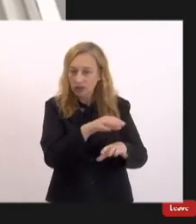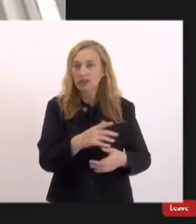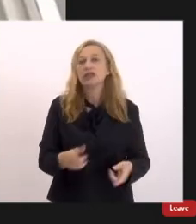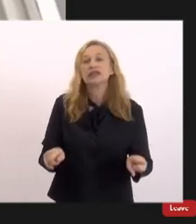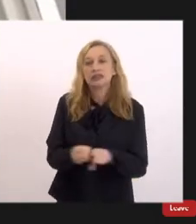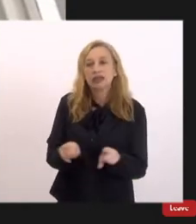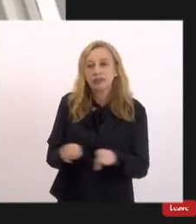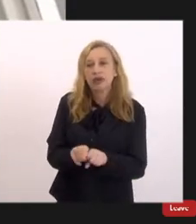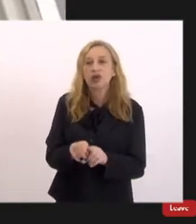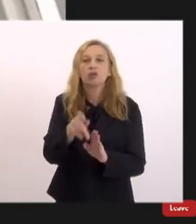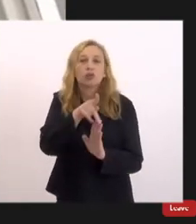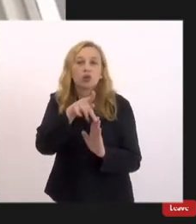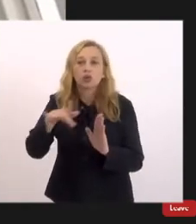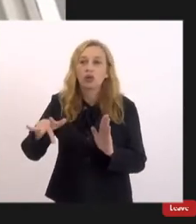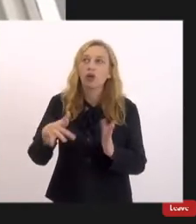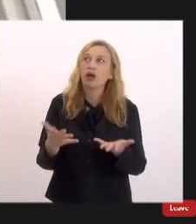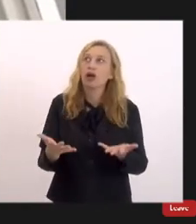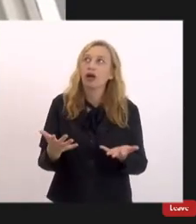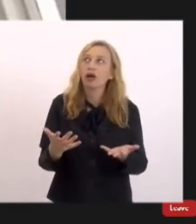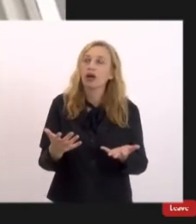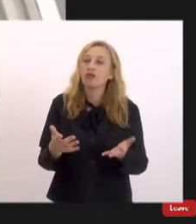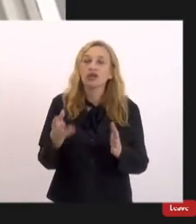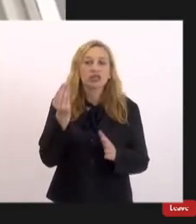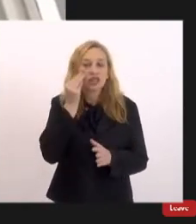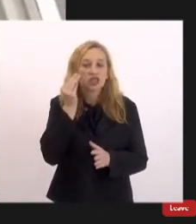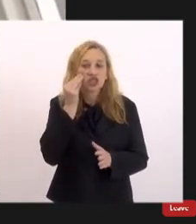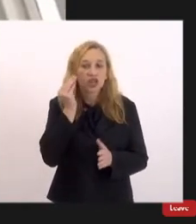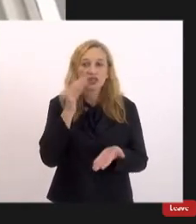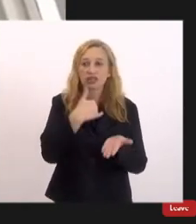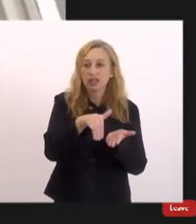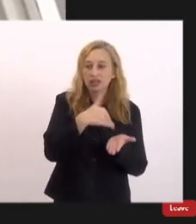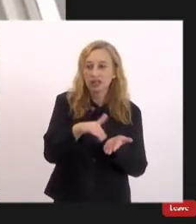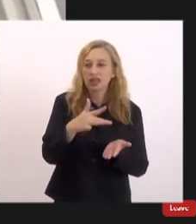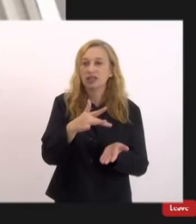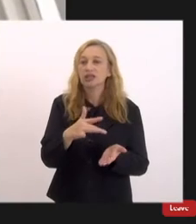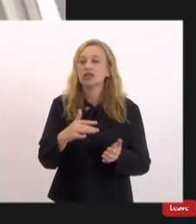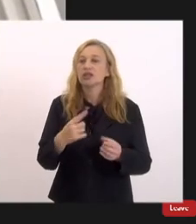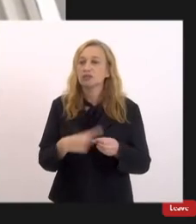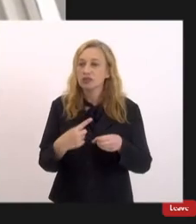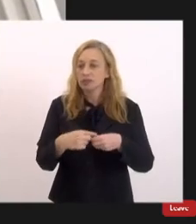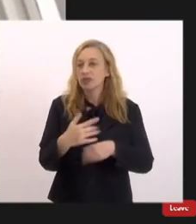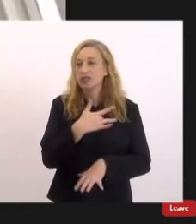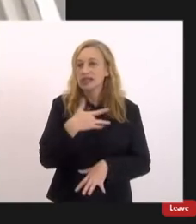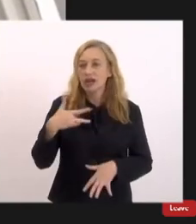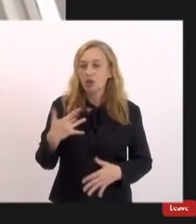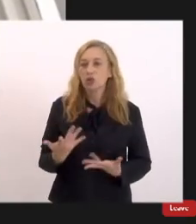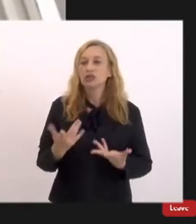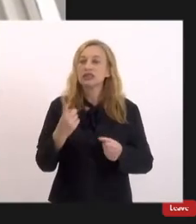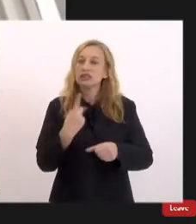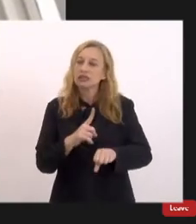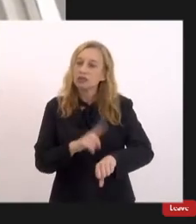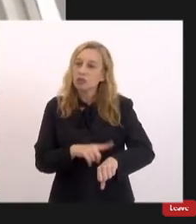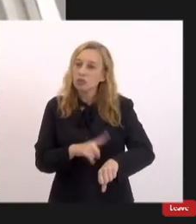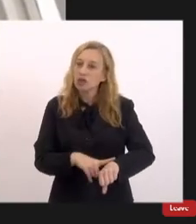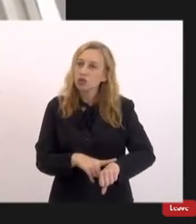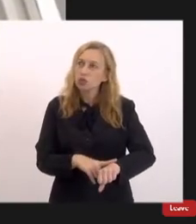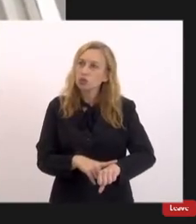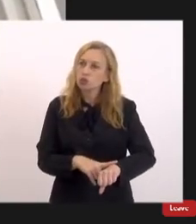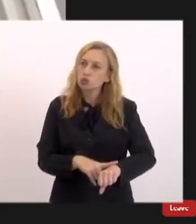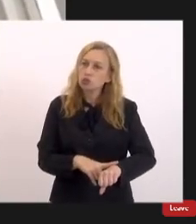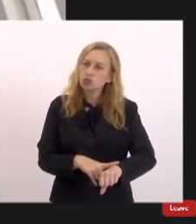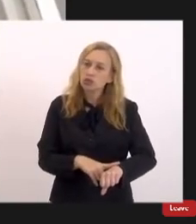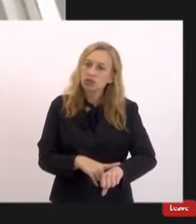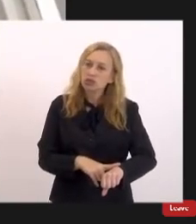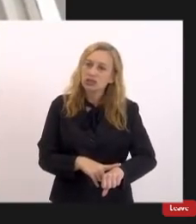protocolo que foi editado pela Secretaria Municipal de Saúde, a gente nesse momento de